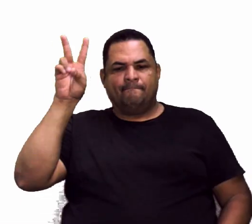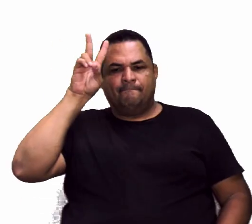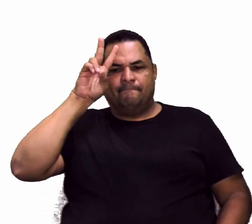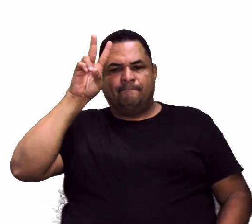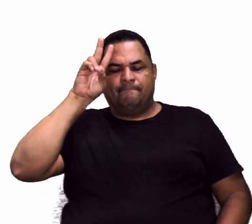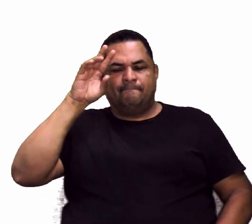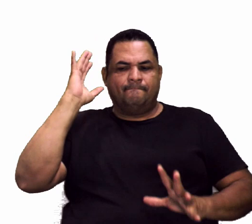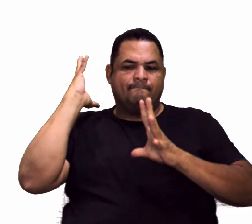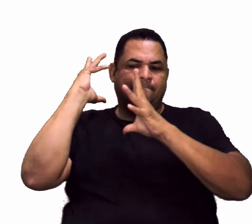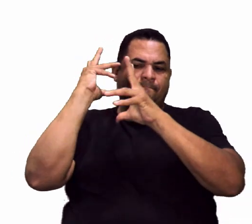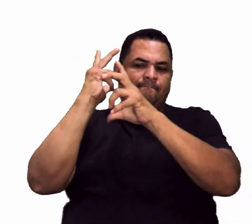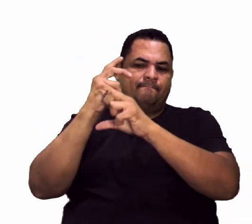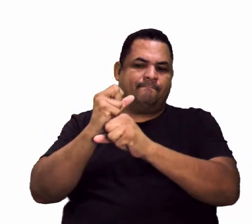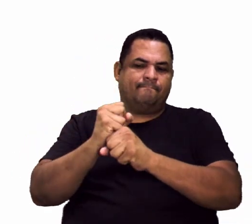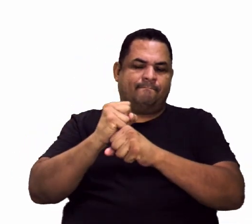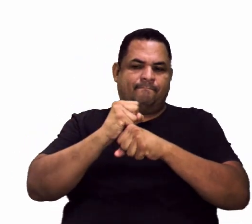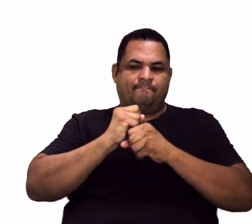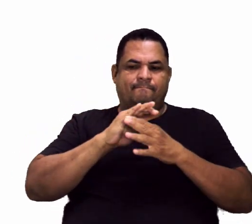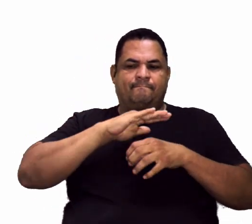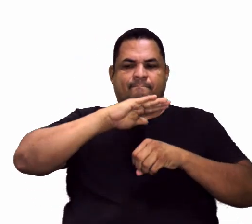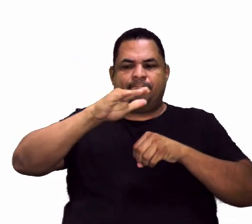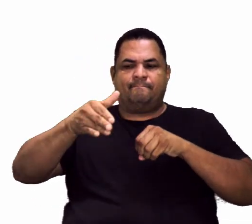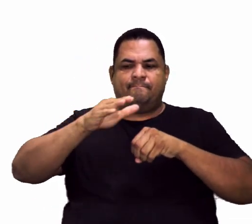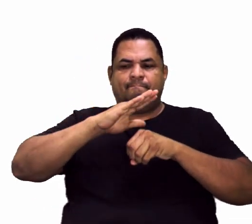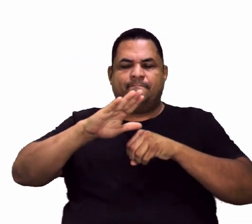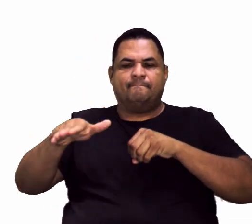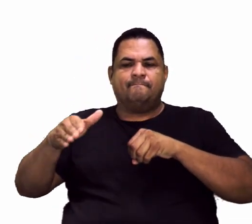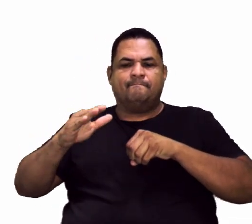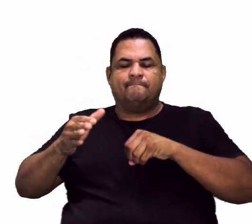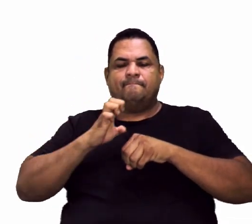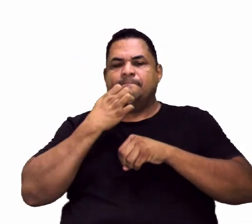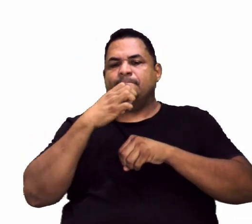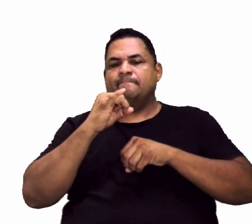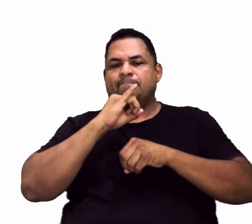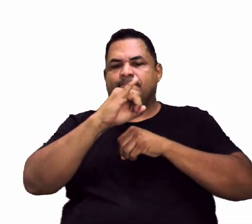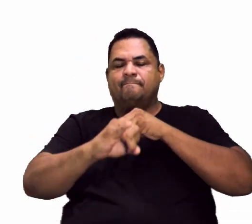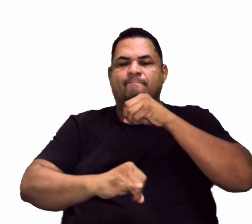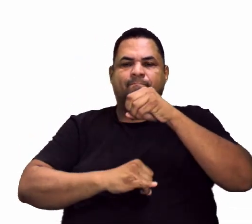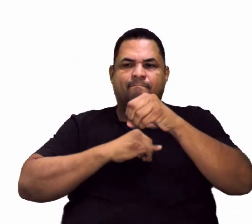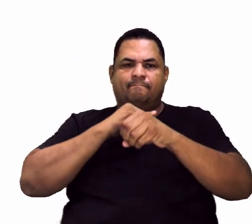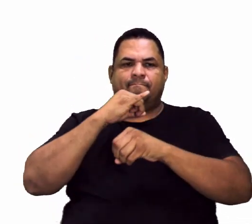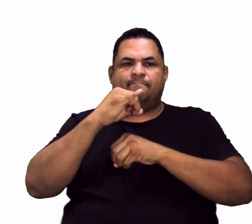Revivendo sobre distribuição eletrônica em íons,